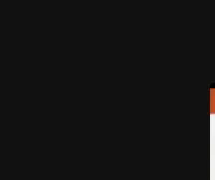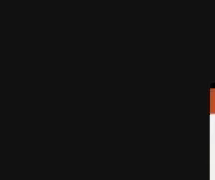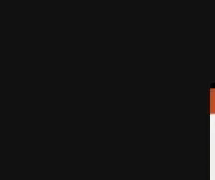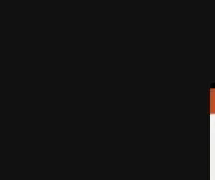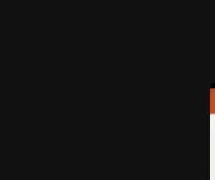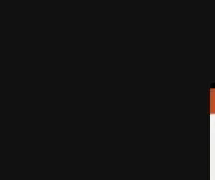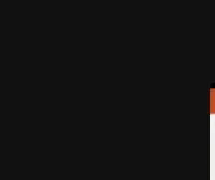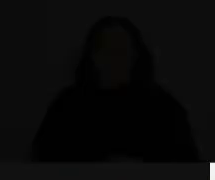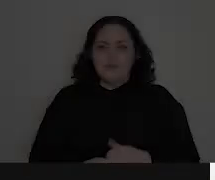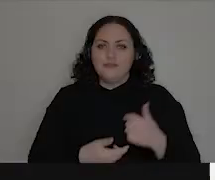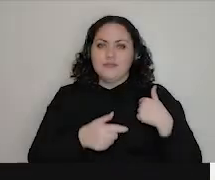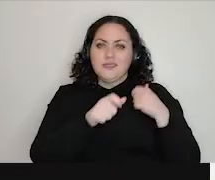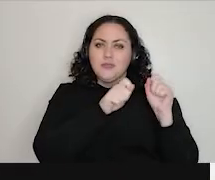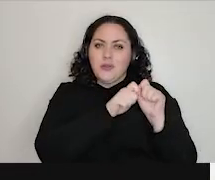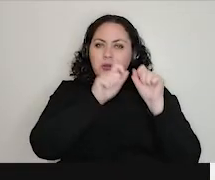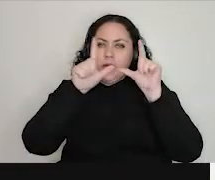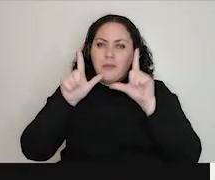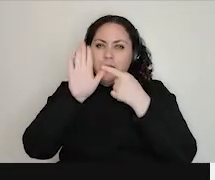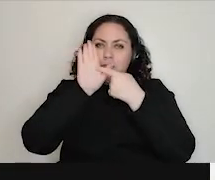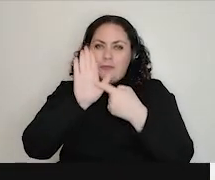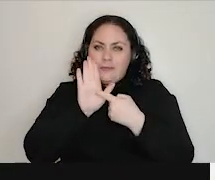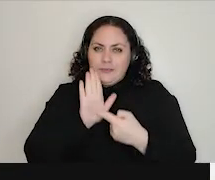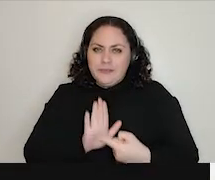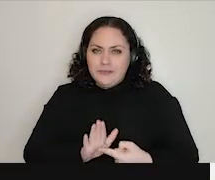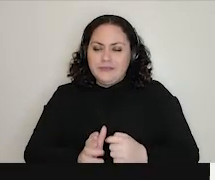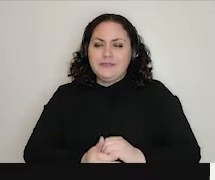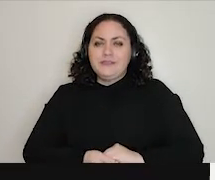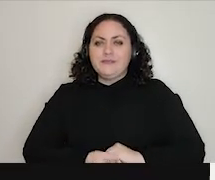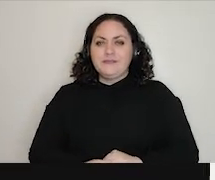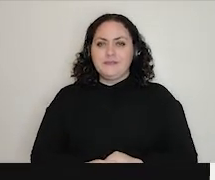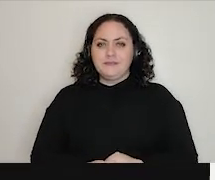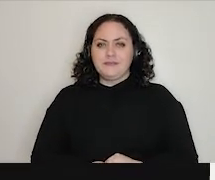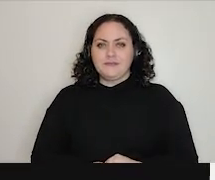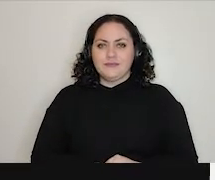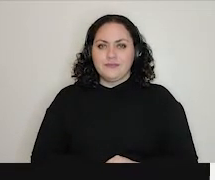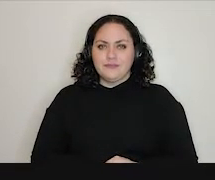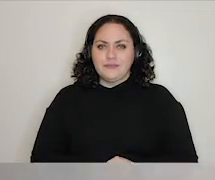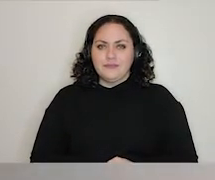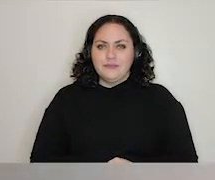Para que eu possa ir apresentando.